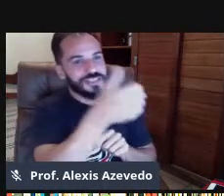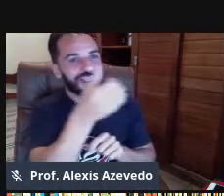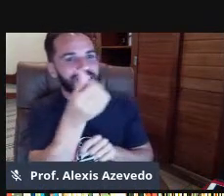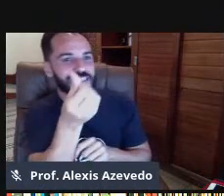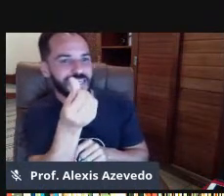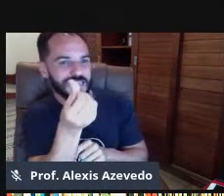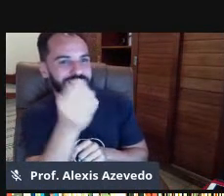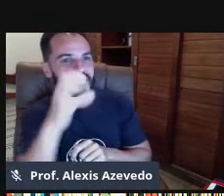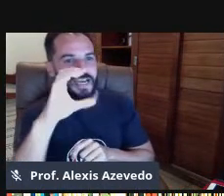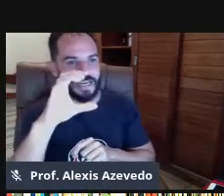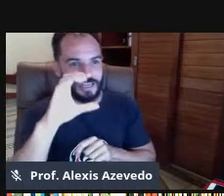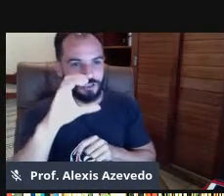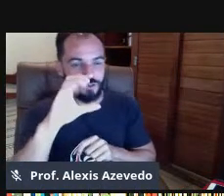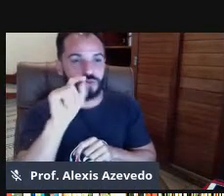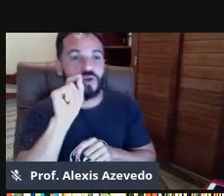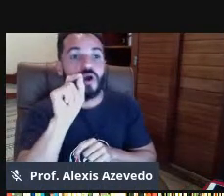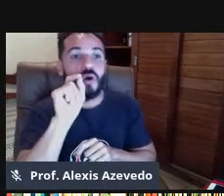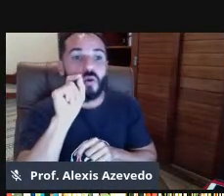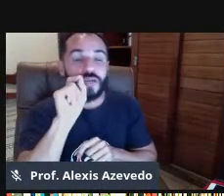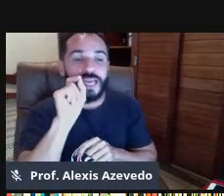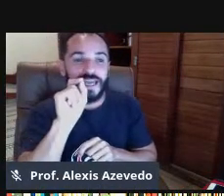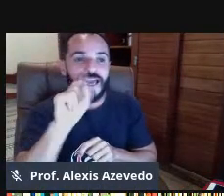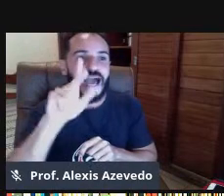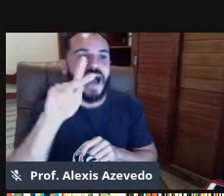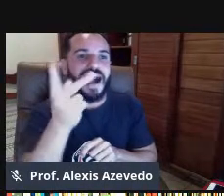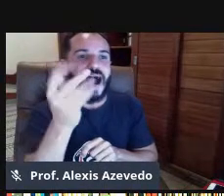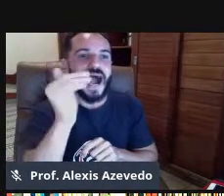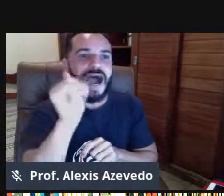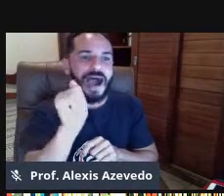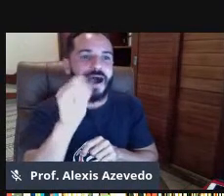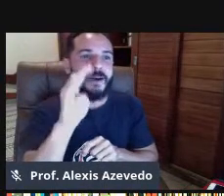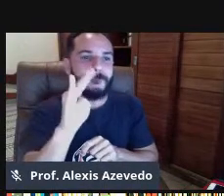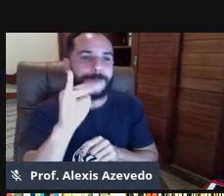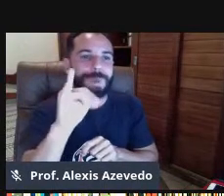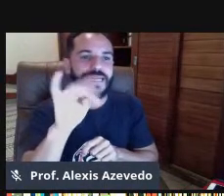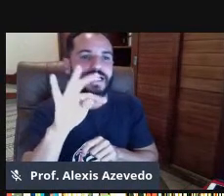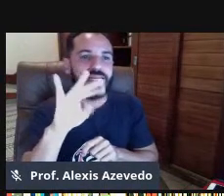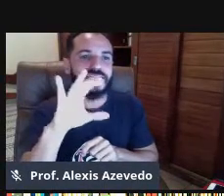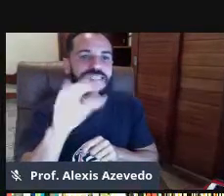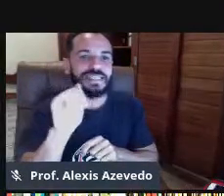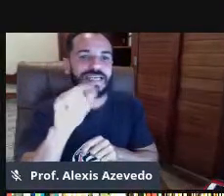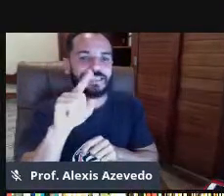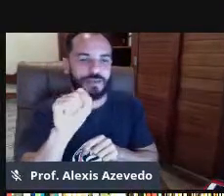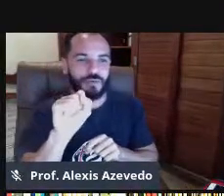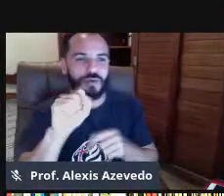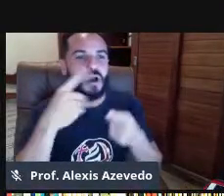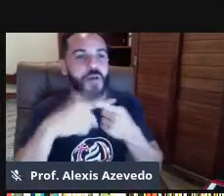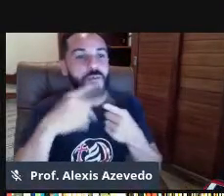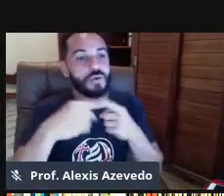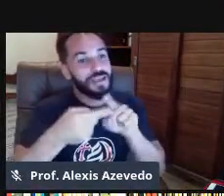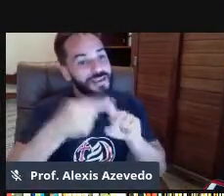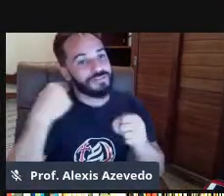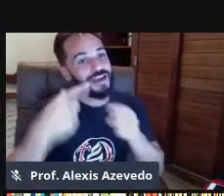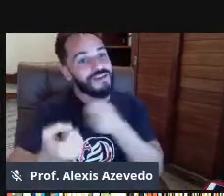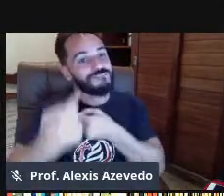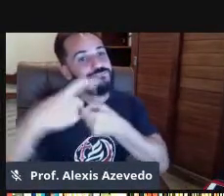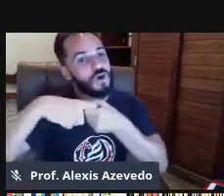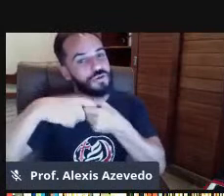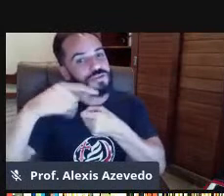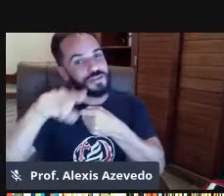habilitação, que é o momento que você habilita, né? Porque o texto aqui atrás, voltando aqui um pouquinho, né,